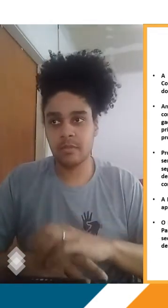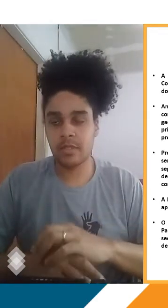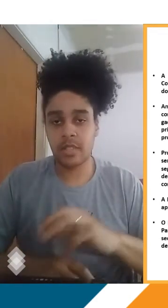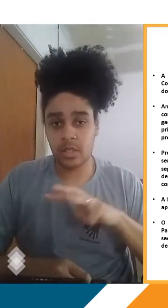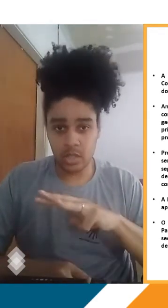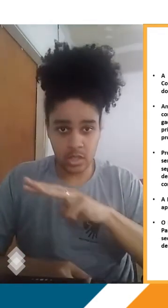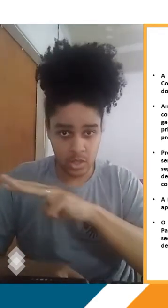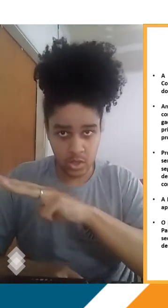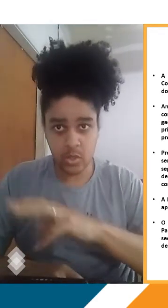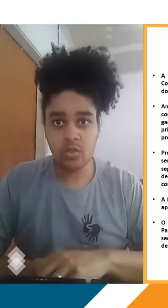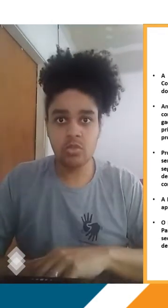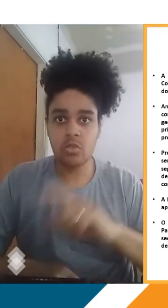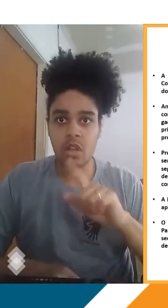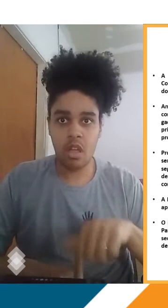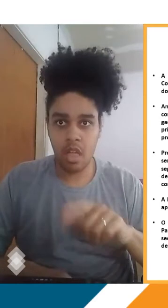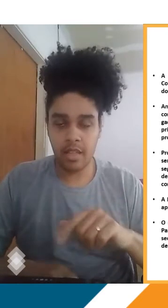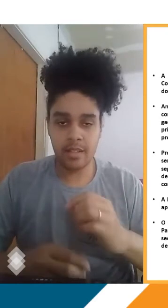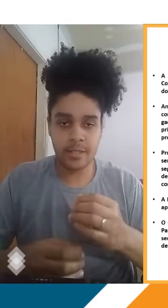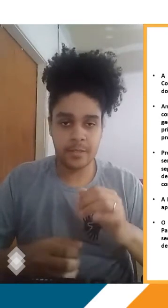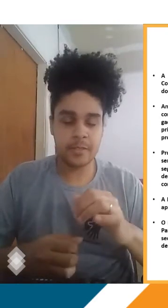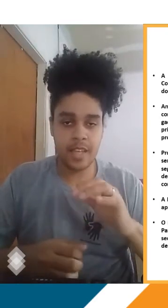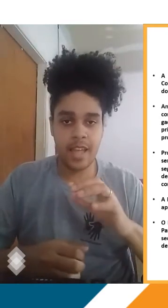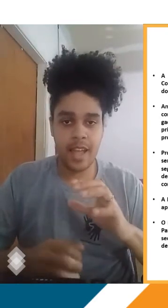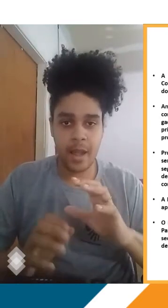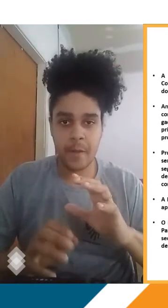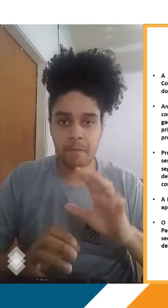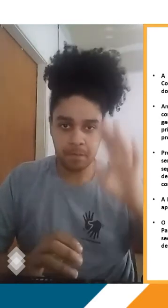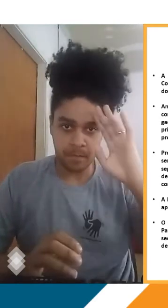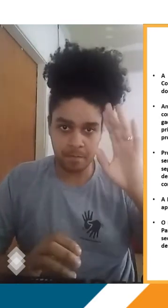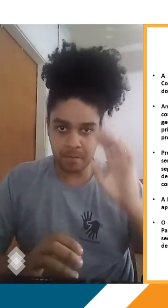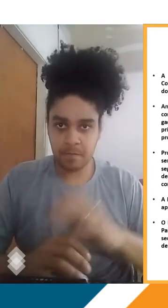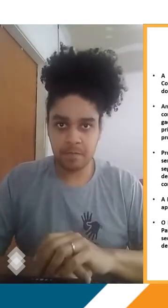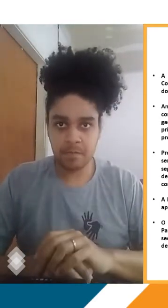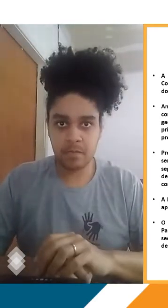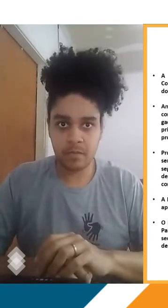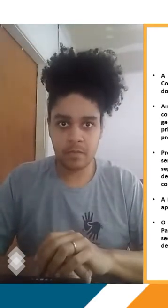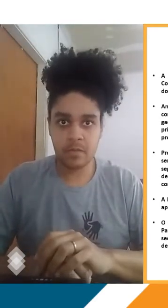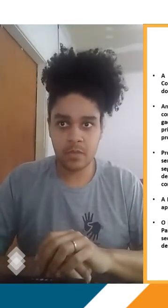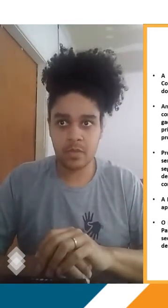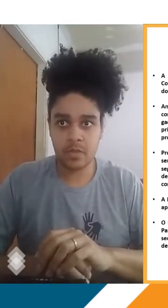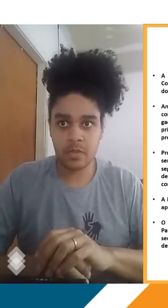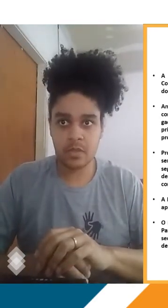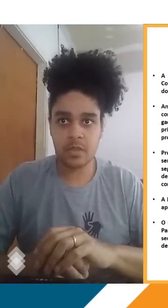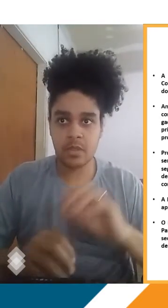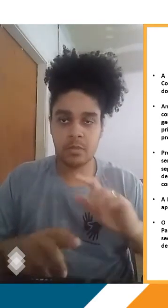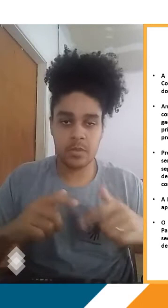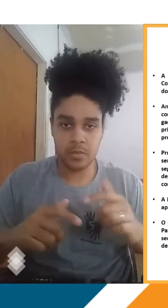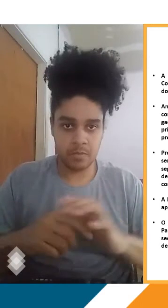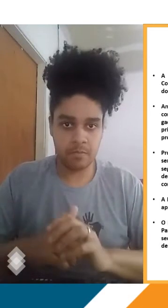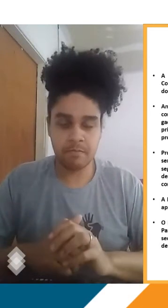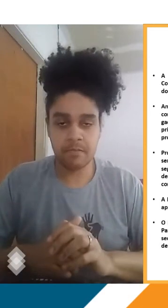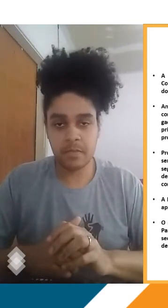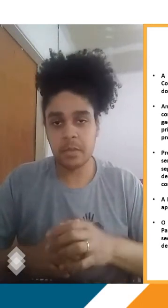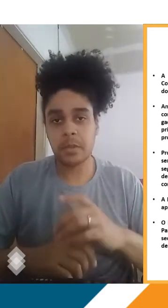Três Rios como seu centro regional, embora suas atividades econômicas ainda não apresentem o mesmo dinamismo de anos atrás, e os municípios de